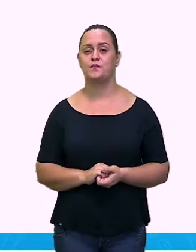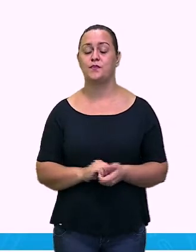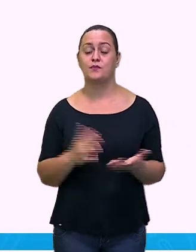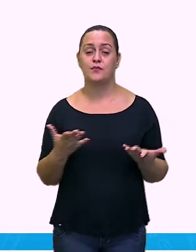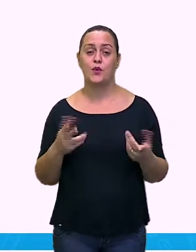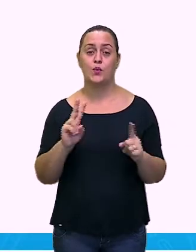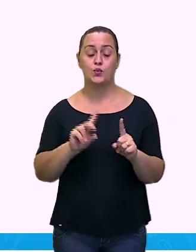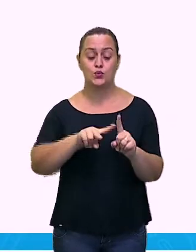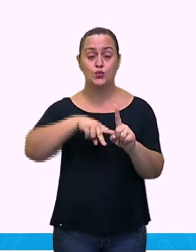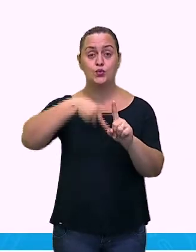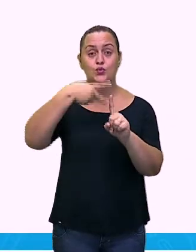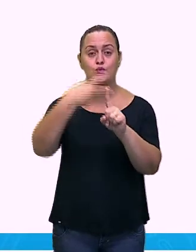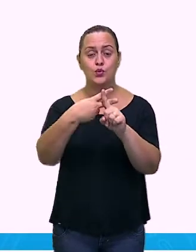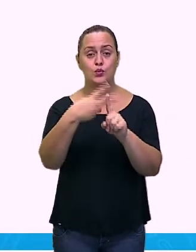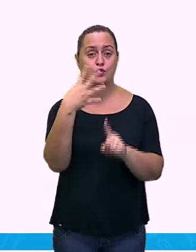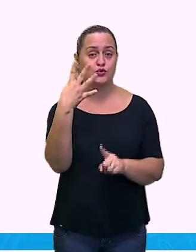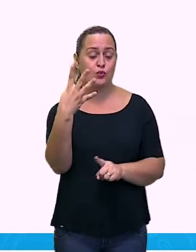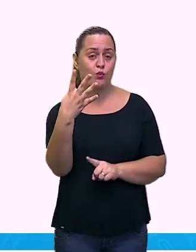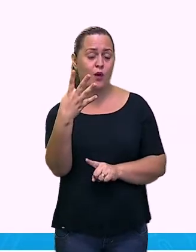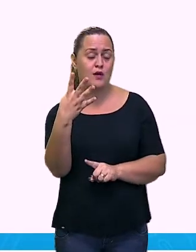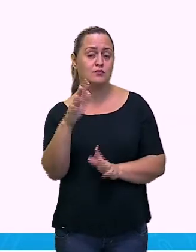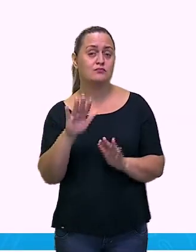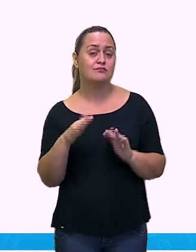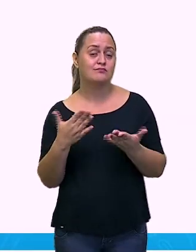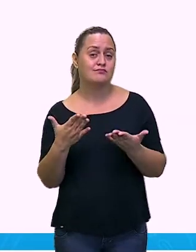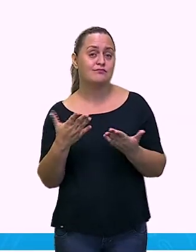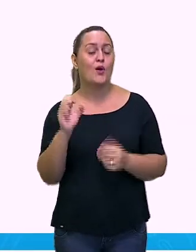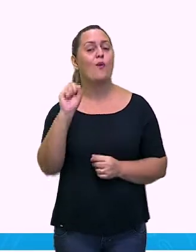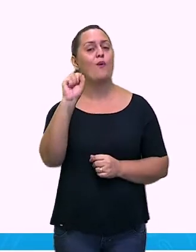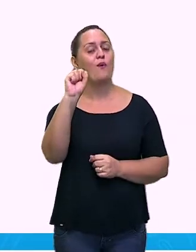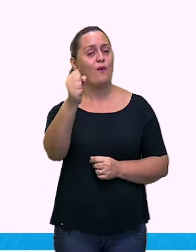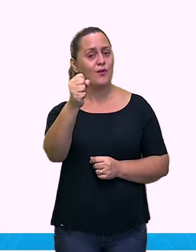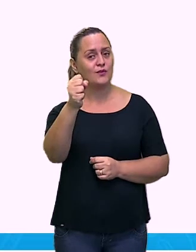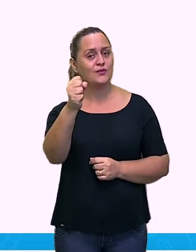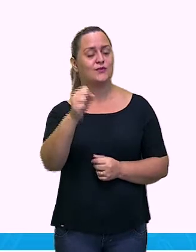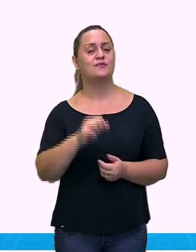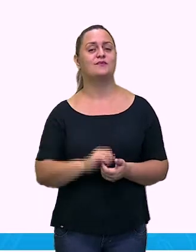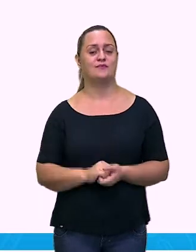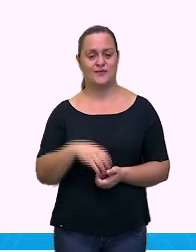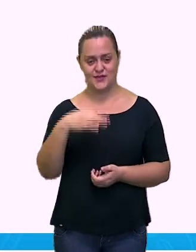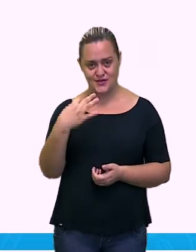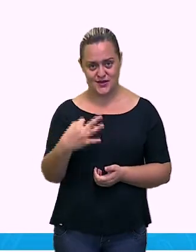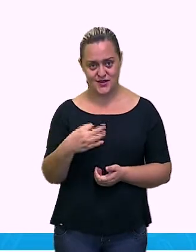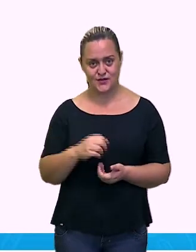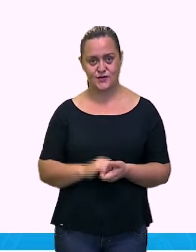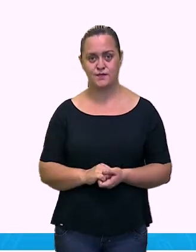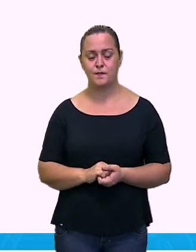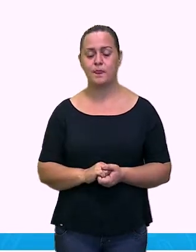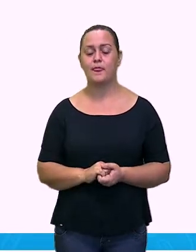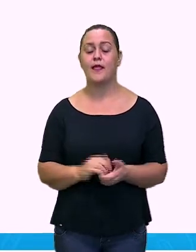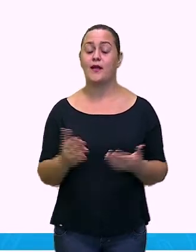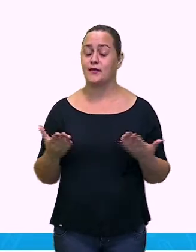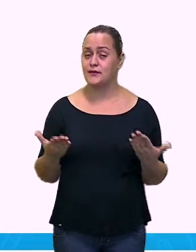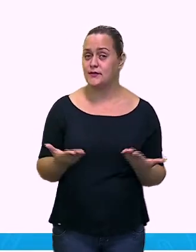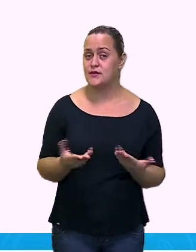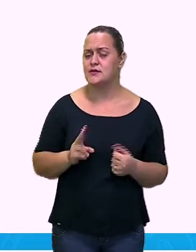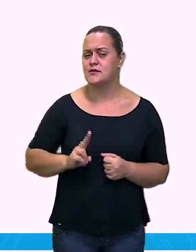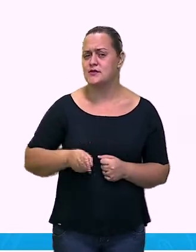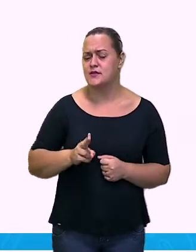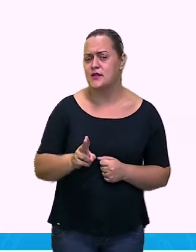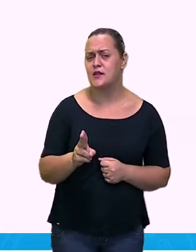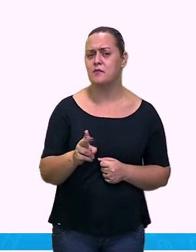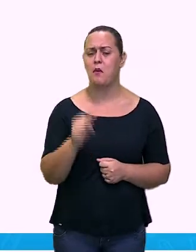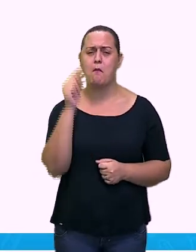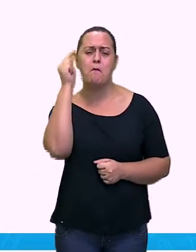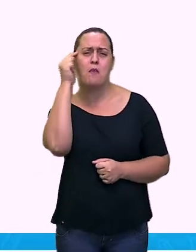dobro de 4 pessoas seriam oito pessoas então toda vez professora que eu falo